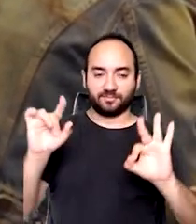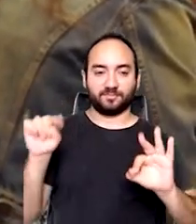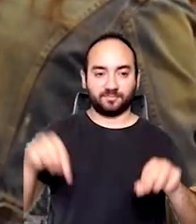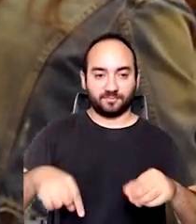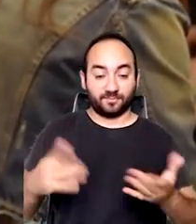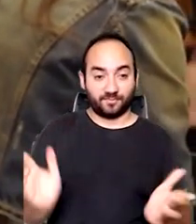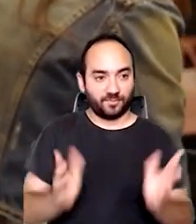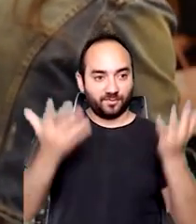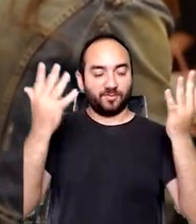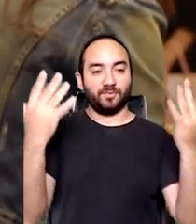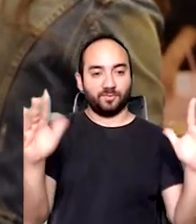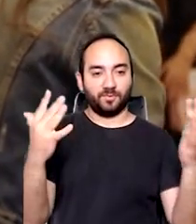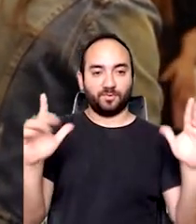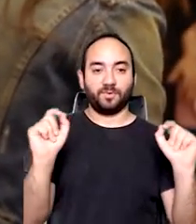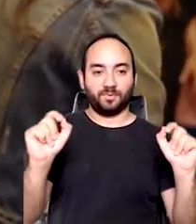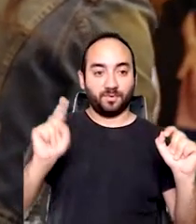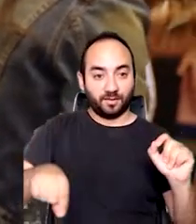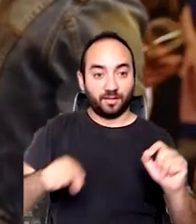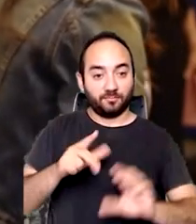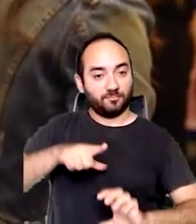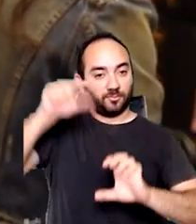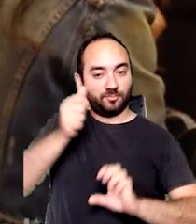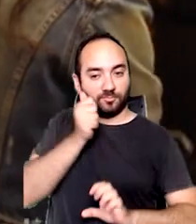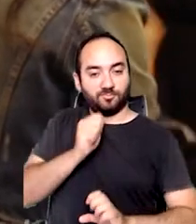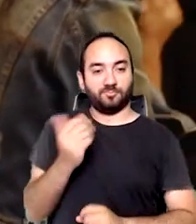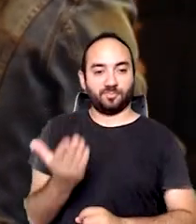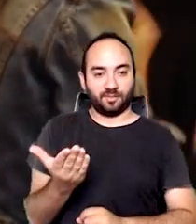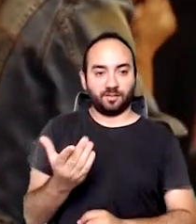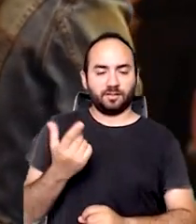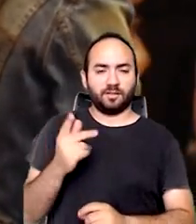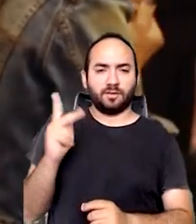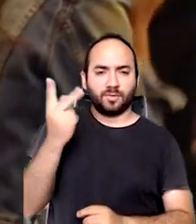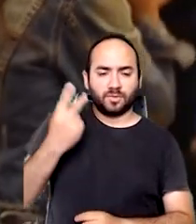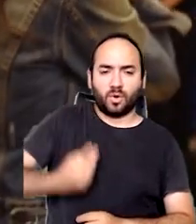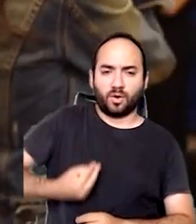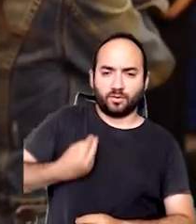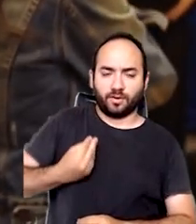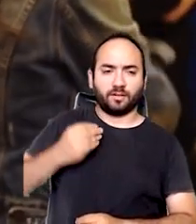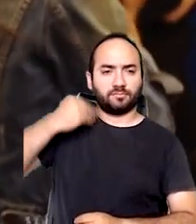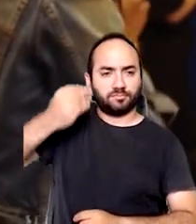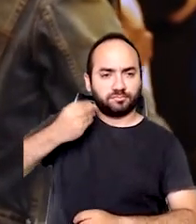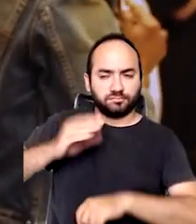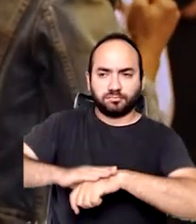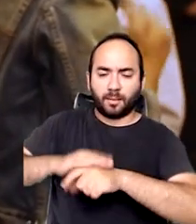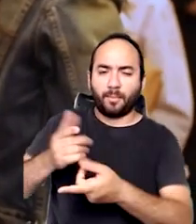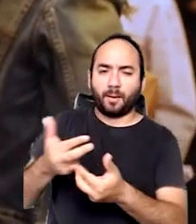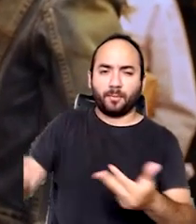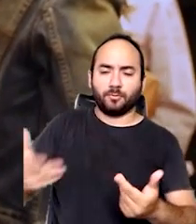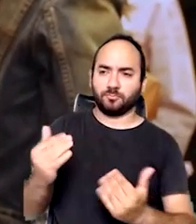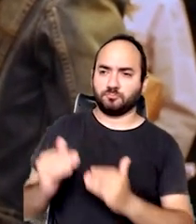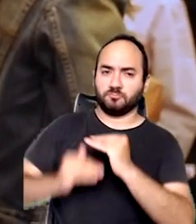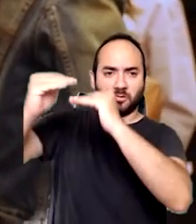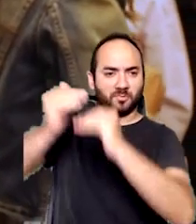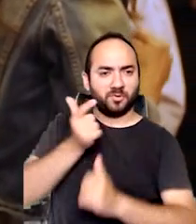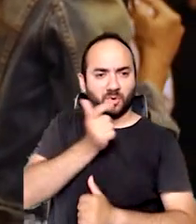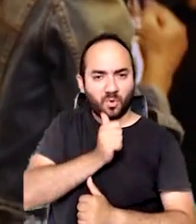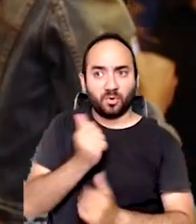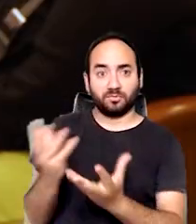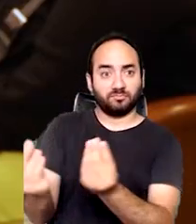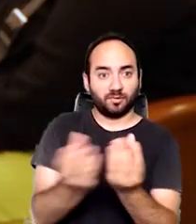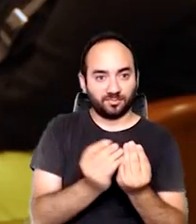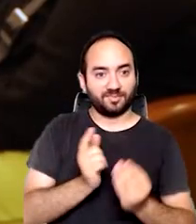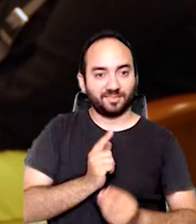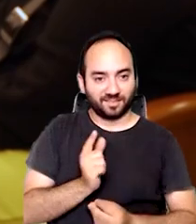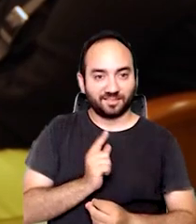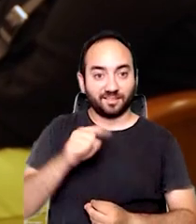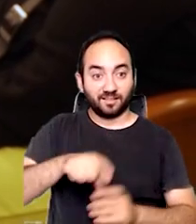para nós a gente poder Celebrar o empreendedorismo feminino são várias histórias de sucesso várias empreendedoras aí que participaram